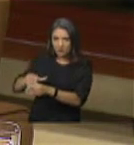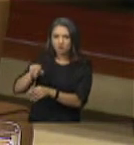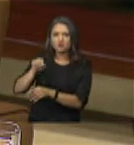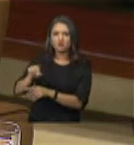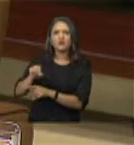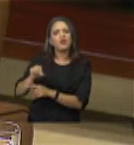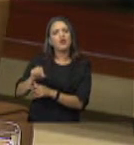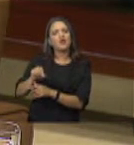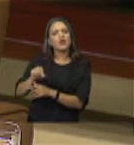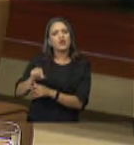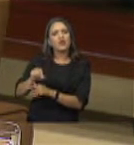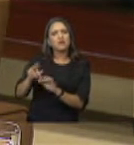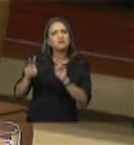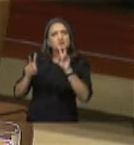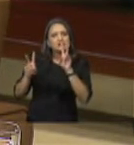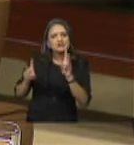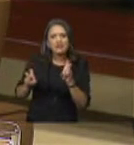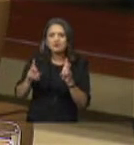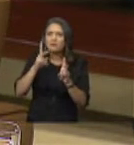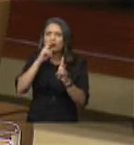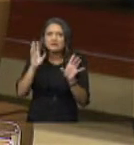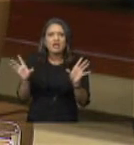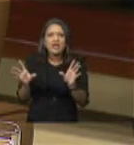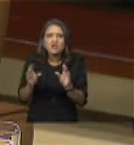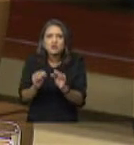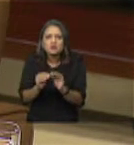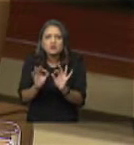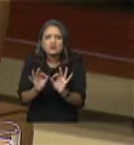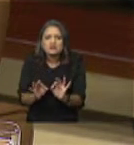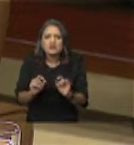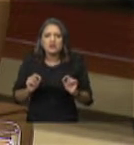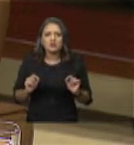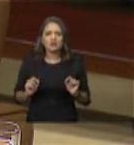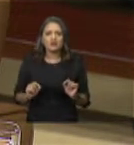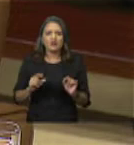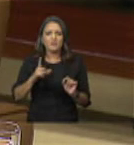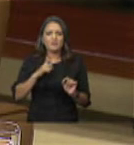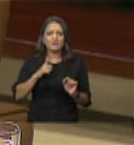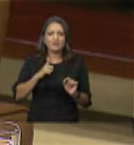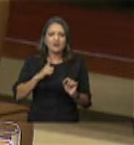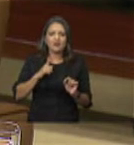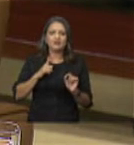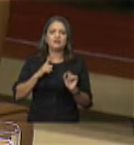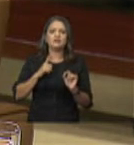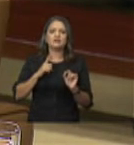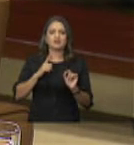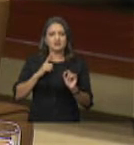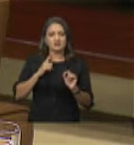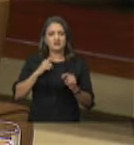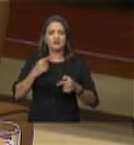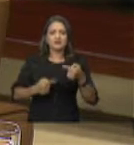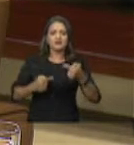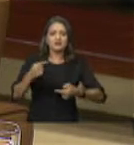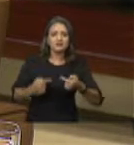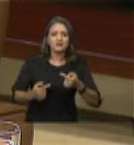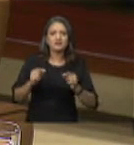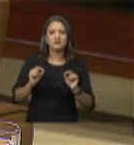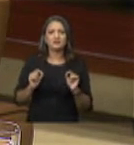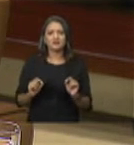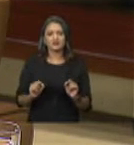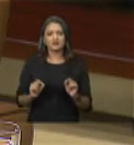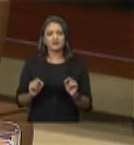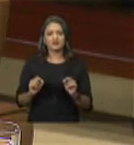cuidado e sim se suficiente para o exame da matéria na linha aliás do que